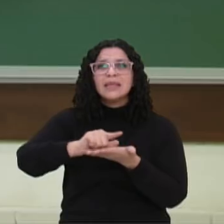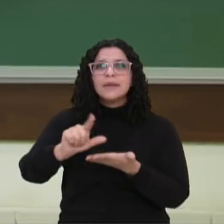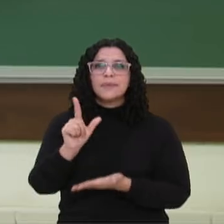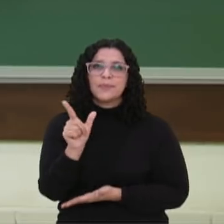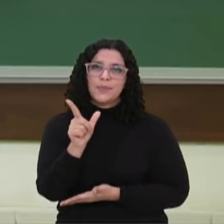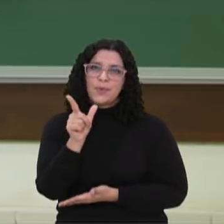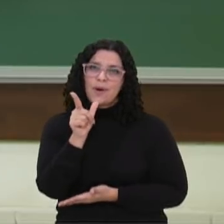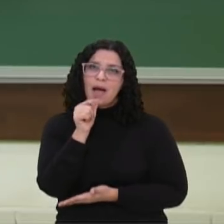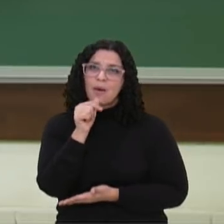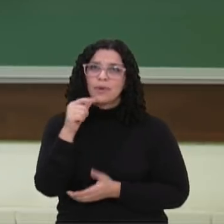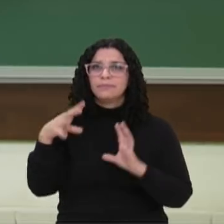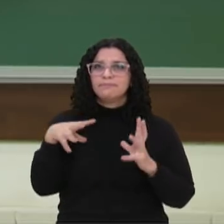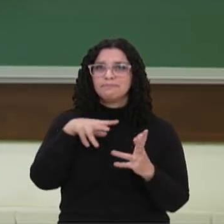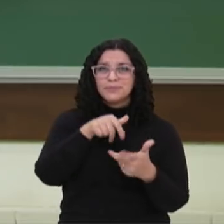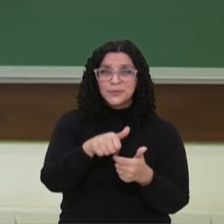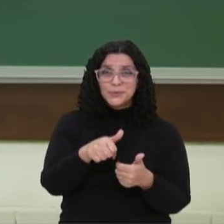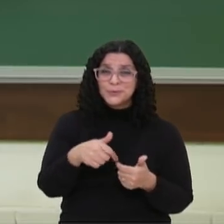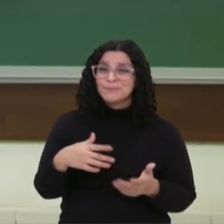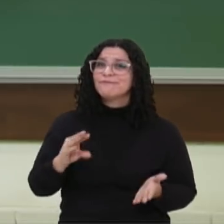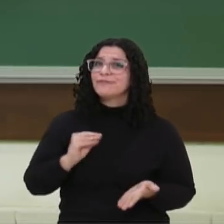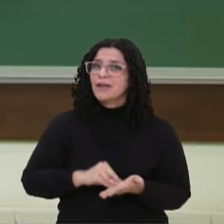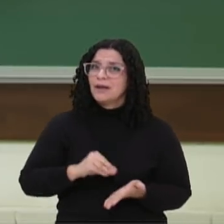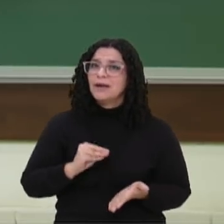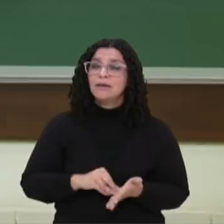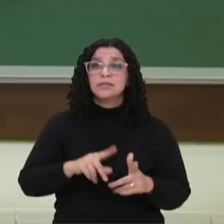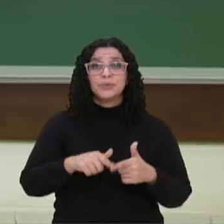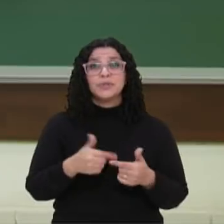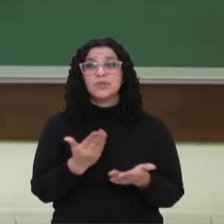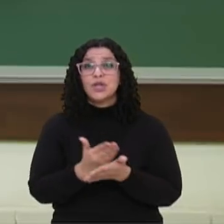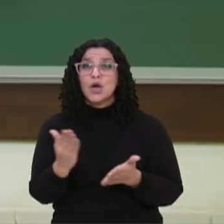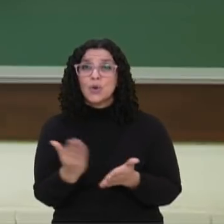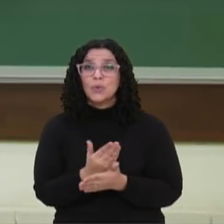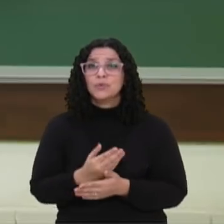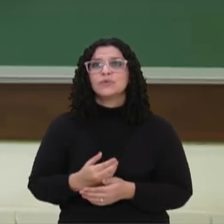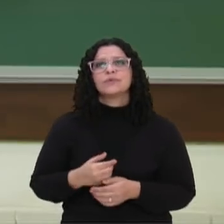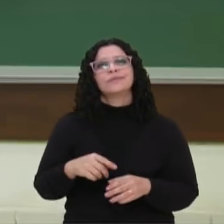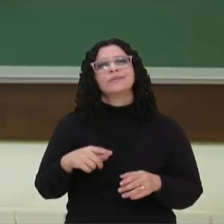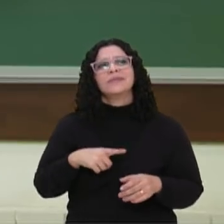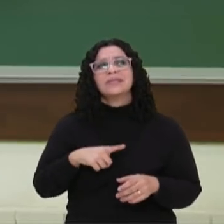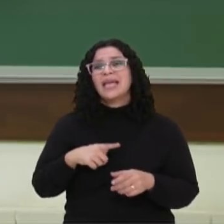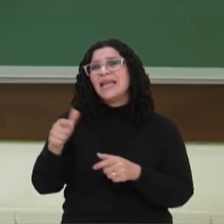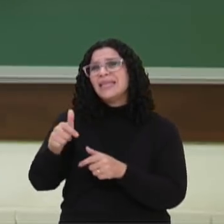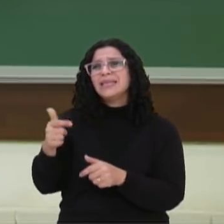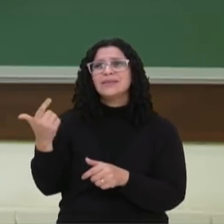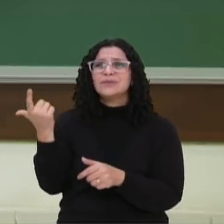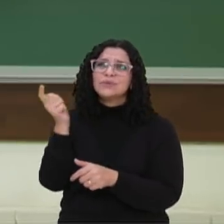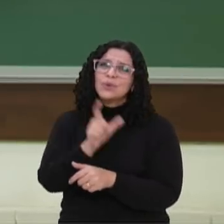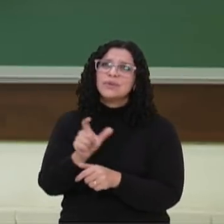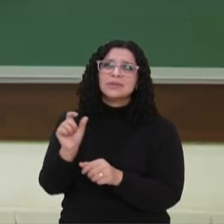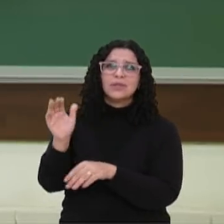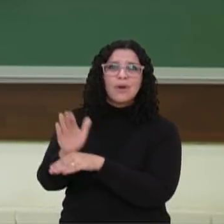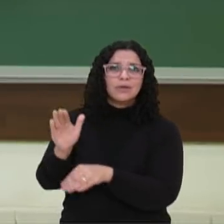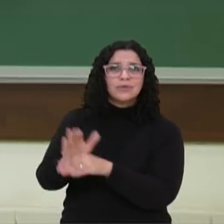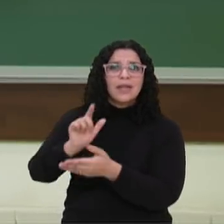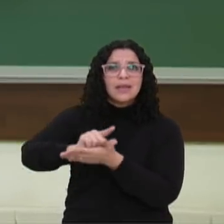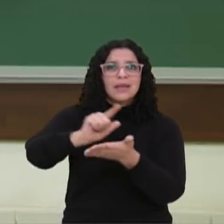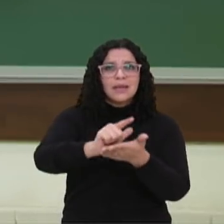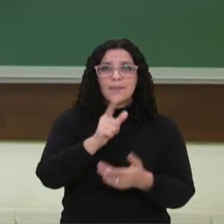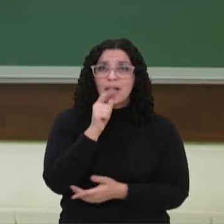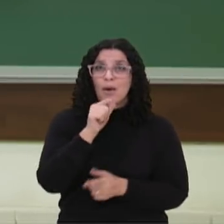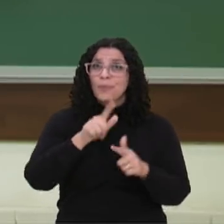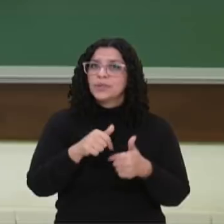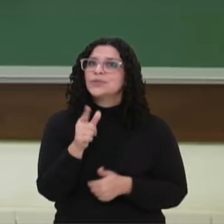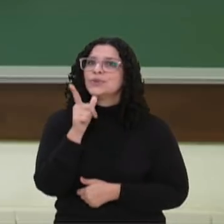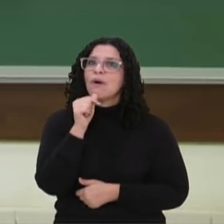básico, né? A gente já falamos um pouquinho. Então, os órgãos ali competentes ainda não deram conta disso. E é claro,